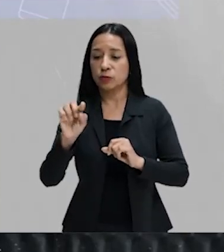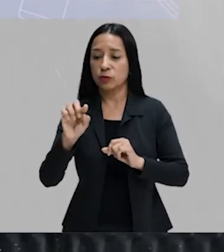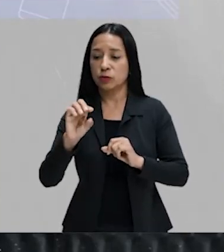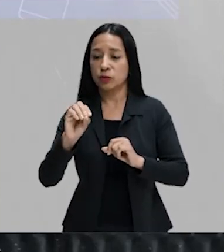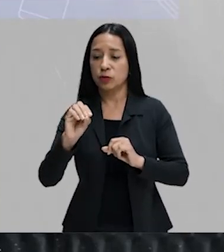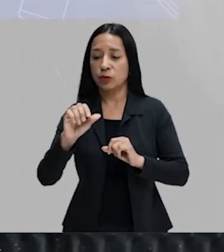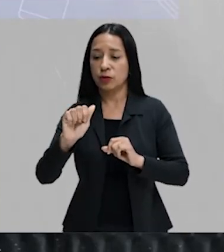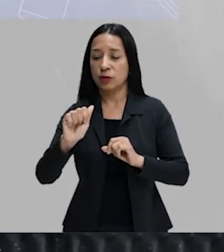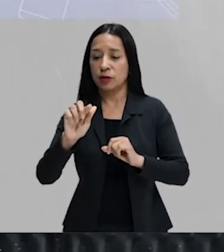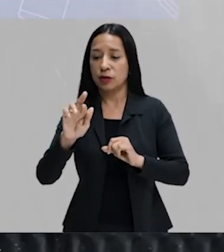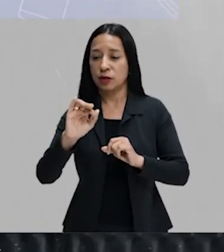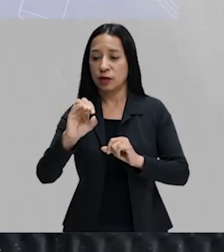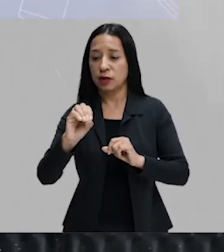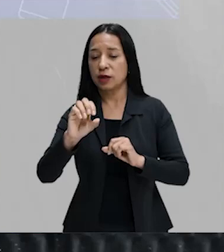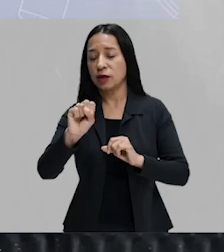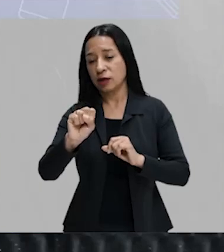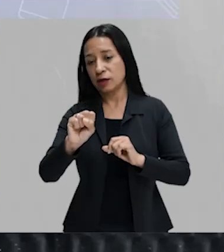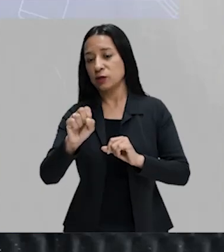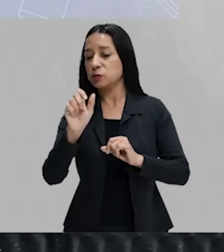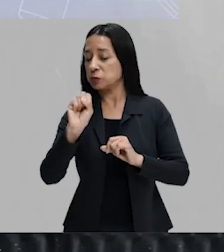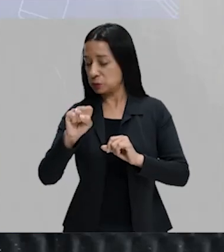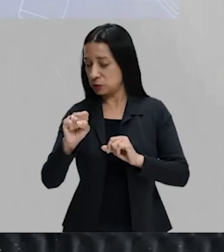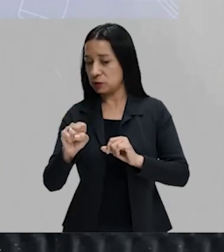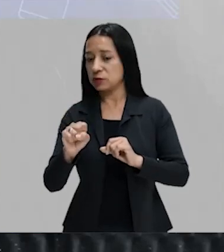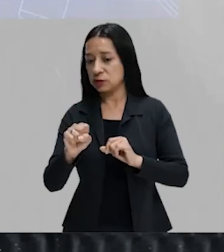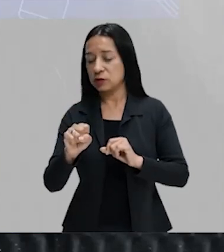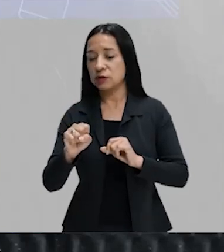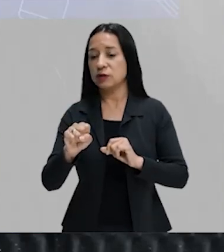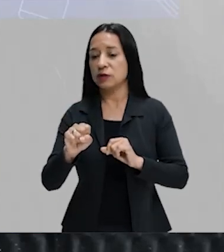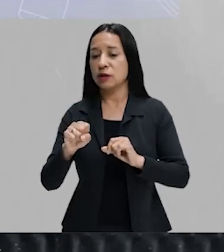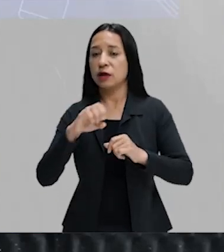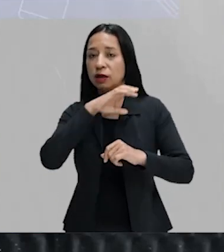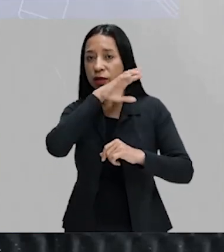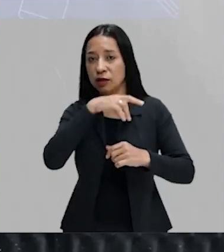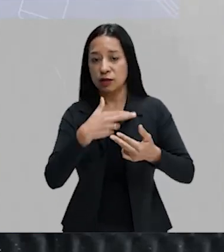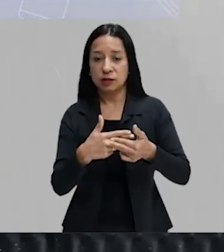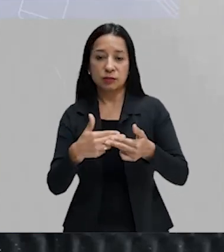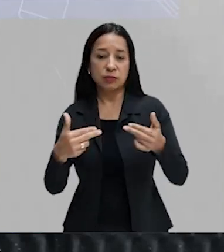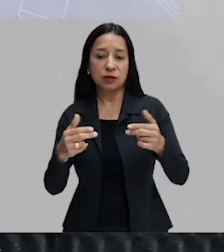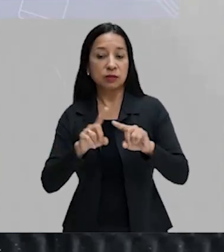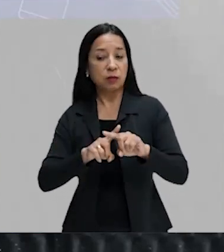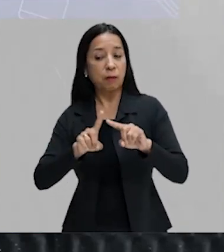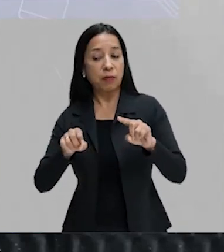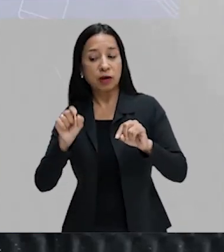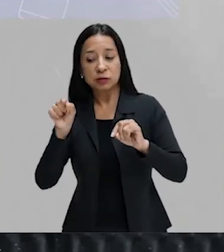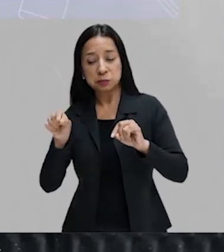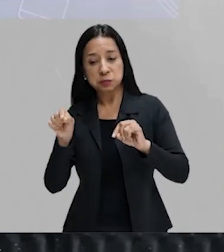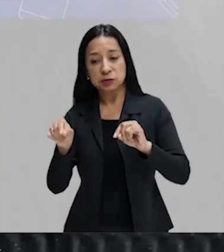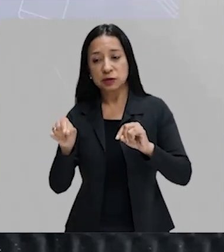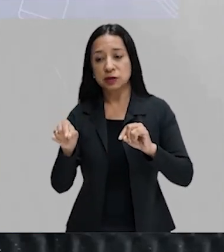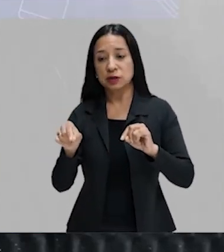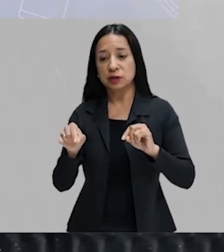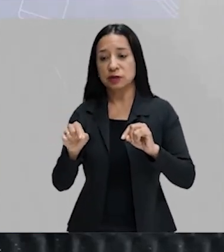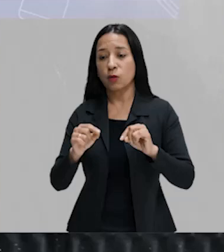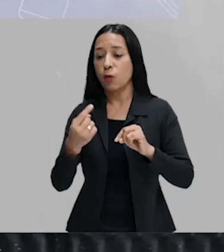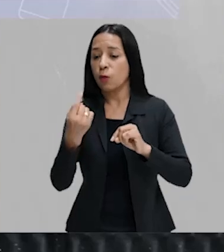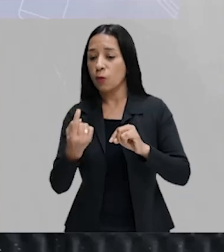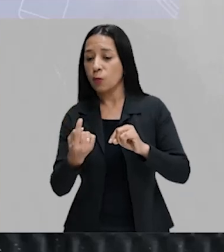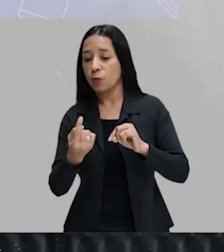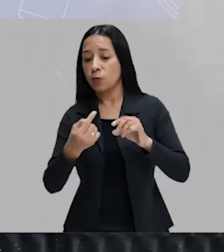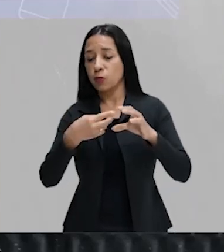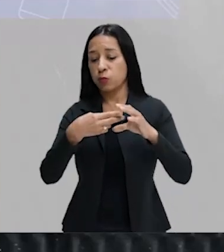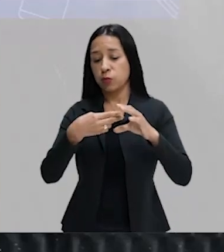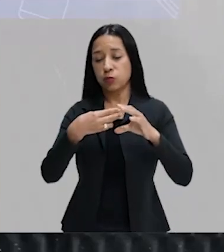animais. Mas os protozoários, eles são indivíduos unicelulares. Então, eles foram tirados desse